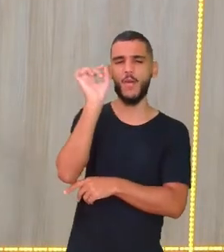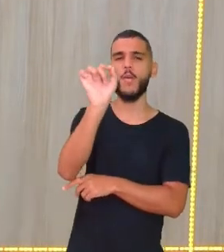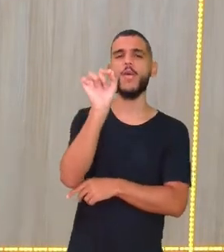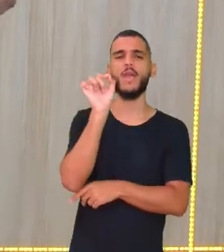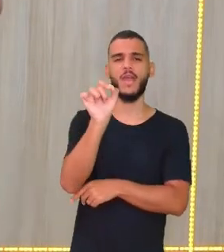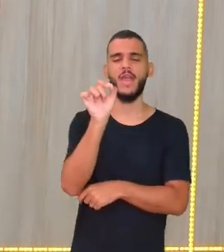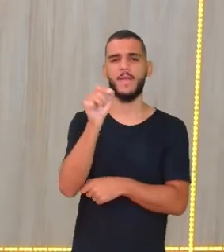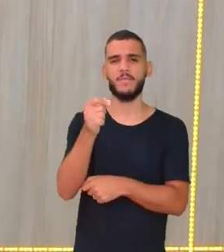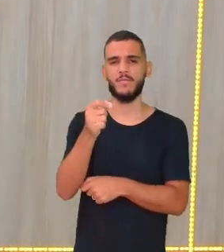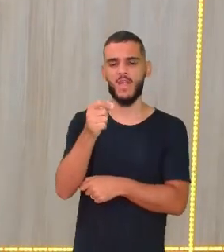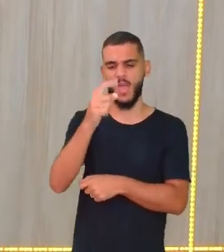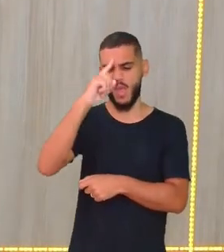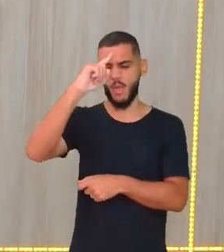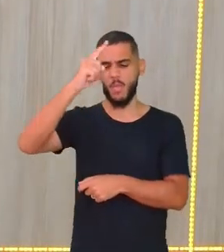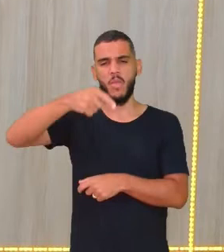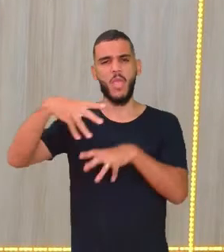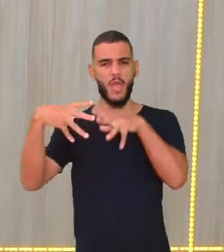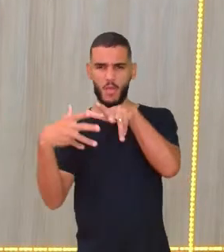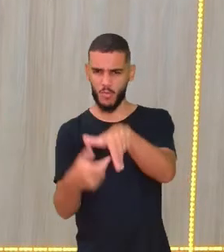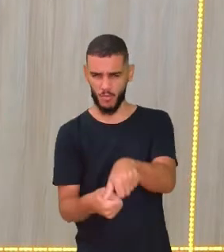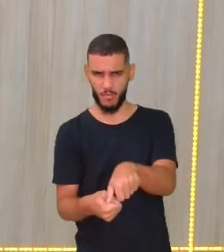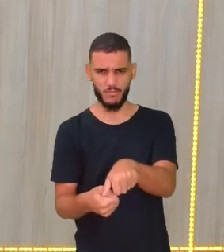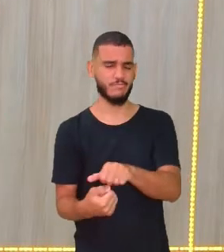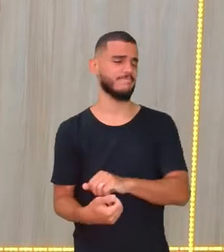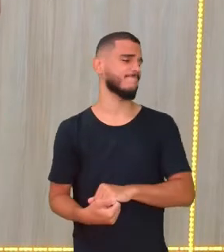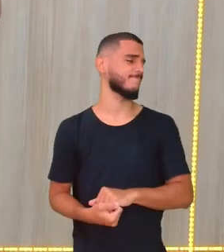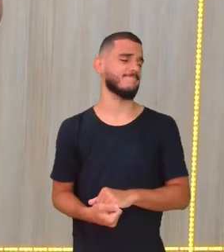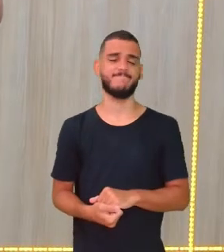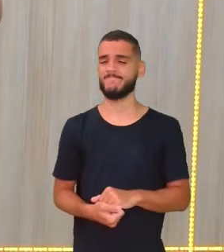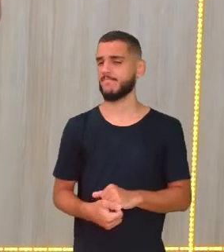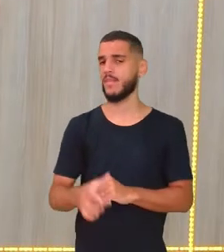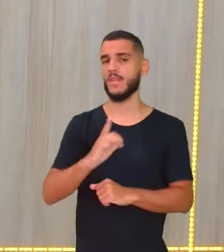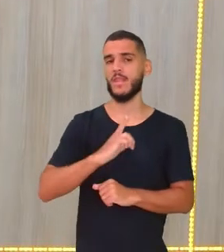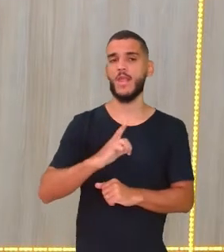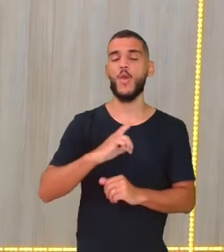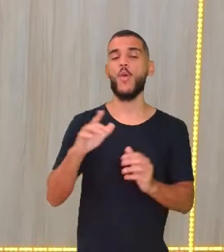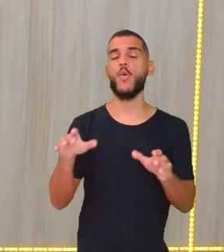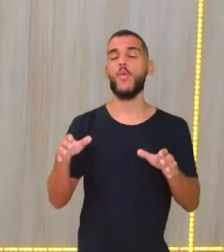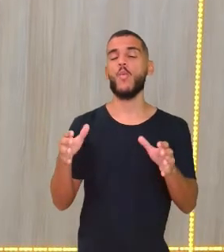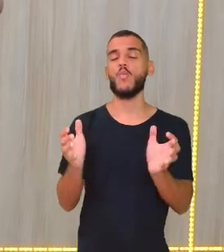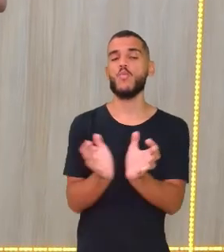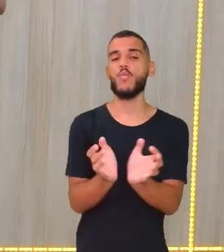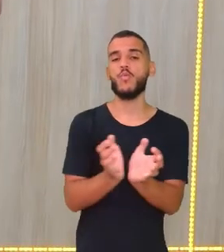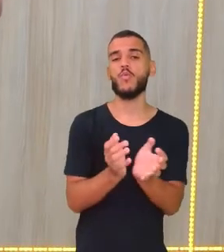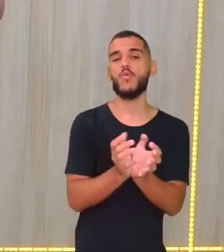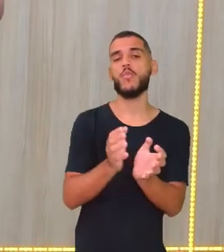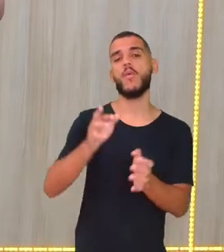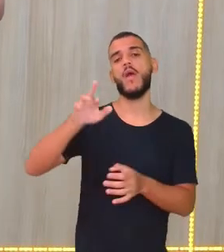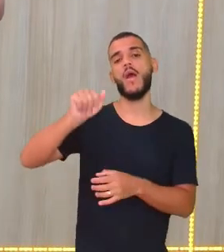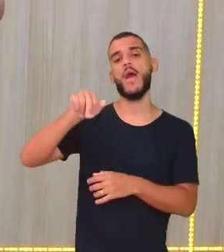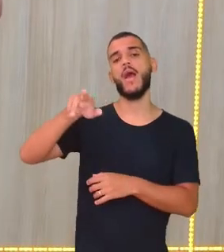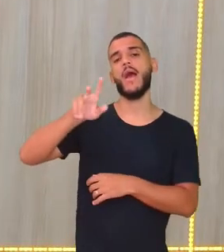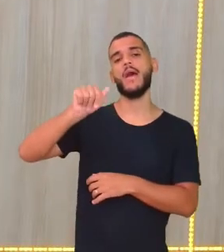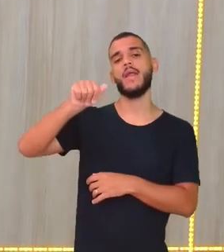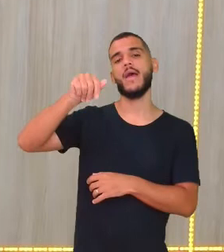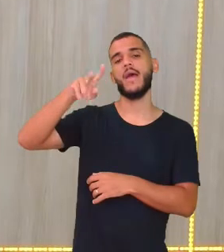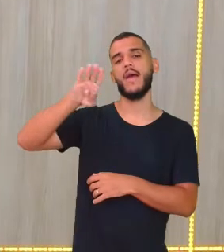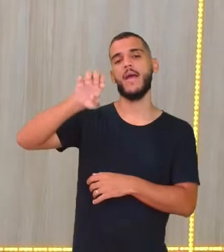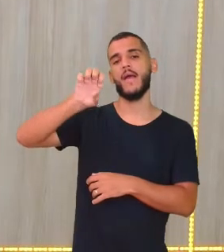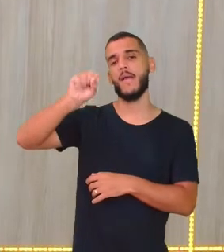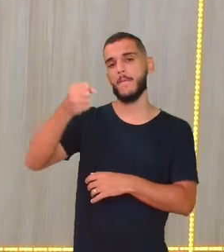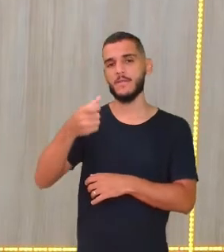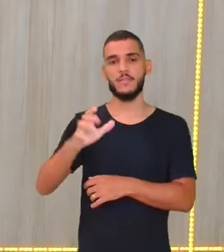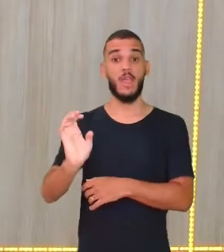manda-chuva no momento? Não, minha gente. Tinham os árabes, que eram mais ricos e poderosos, e